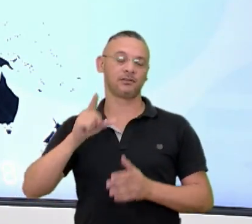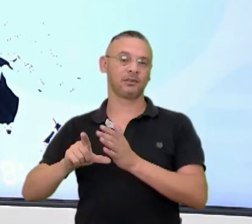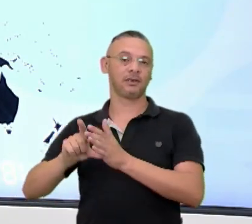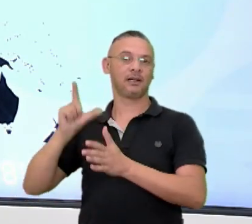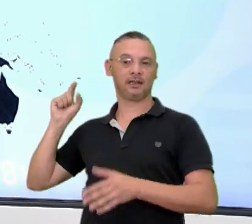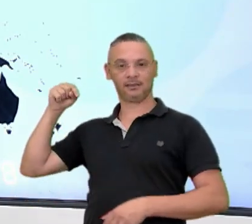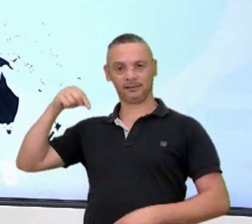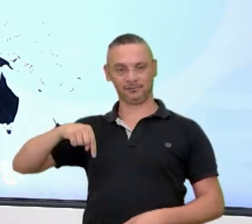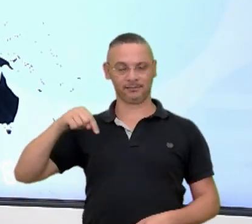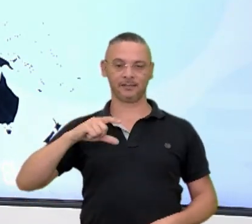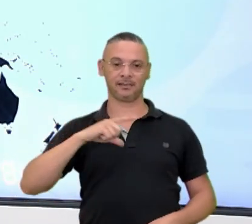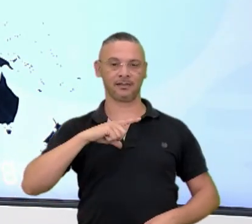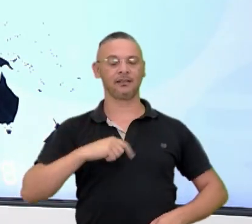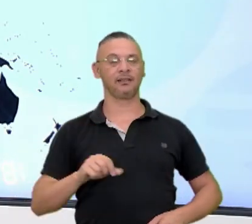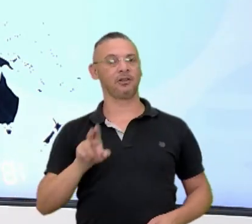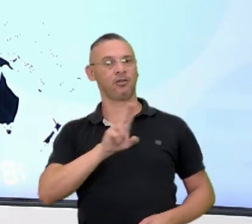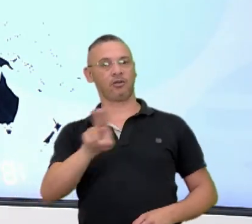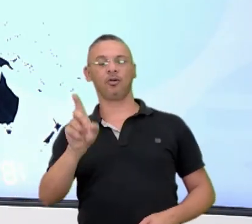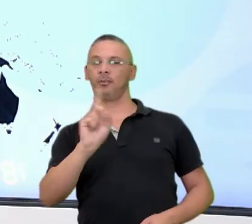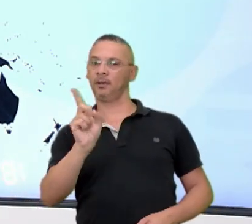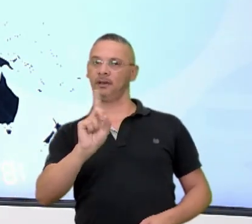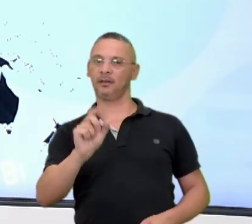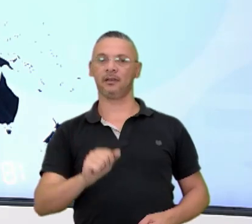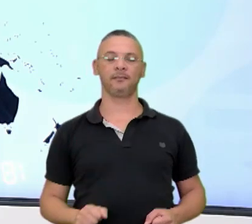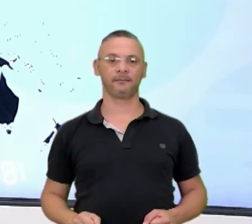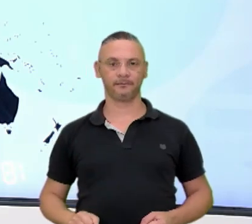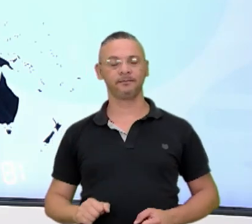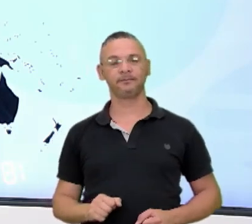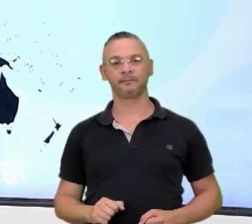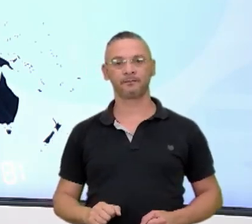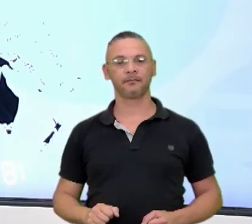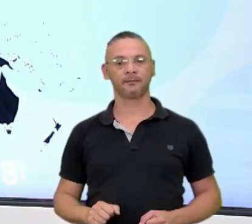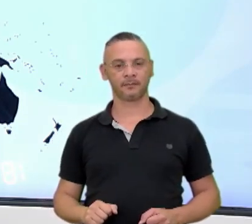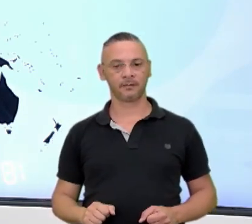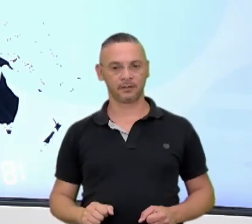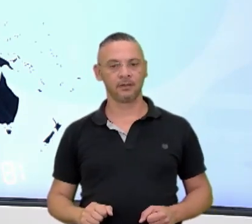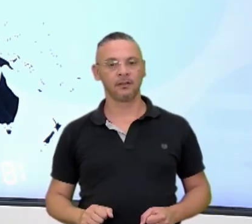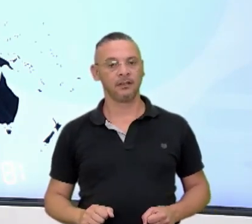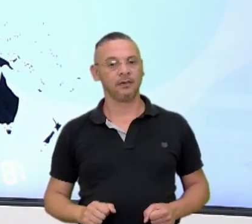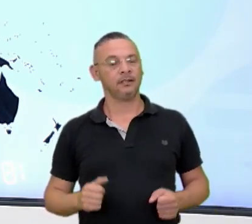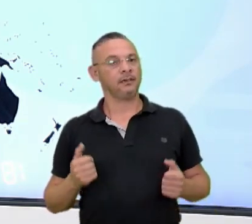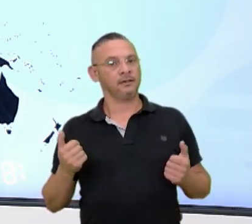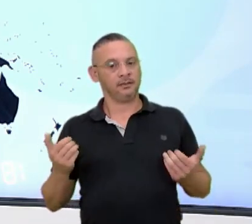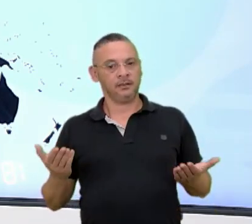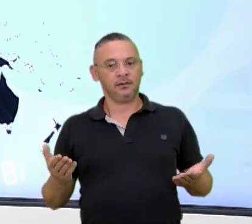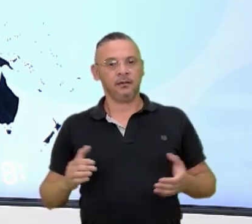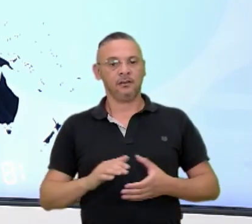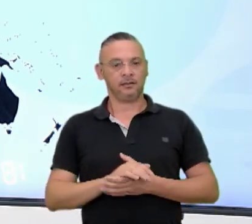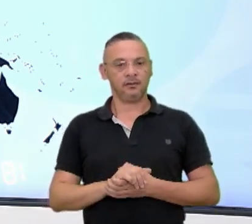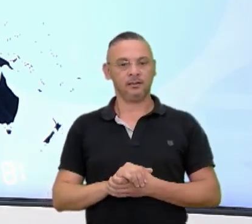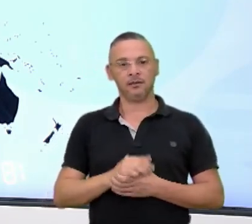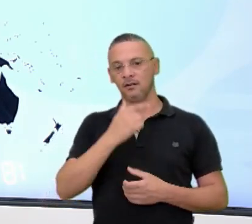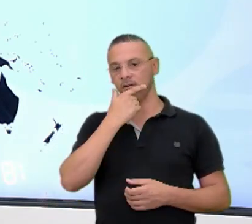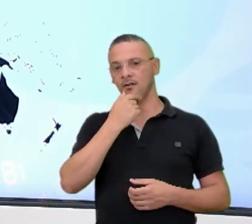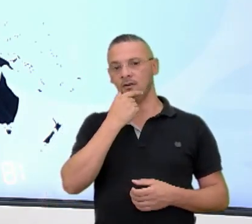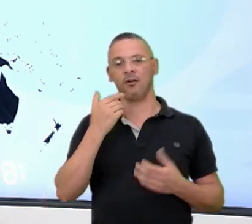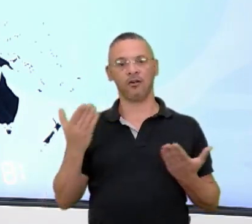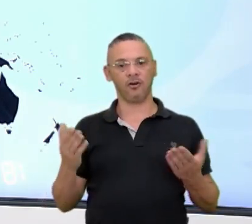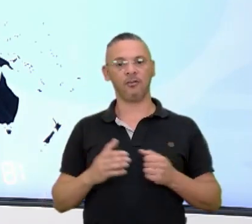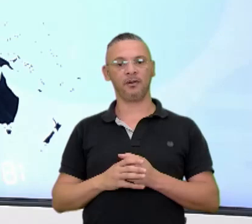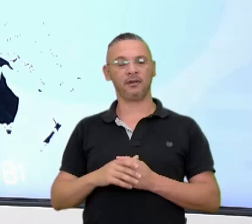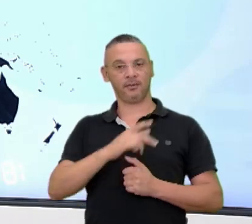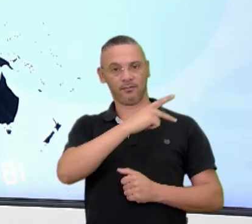neste momento, a notícia mais importante do mundo, né? Não é mais a questão da pandemia, neste momento, embora seja grandioso, dá para